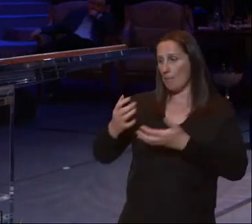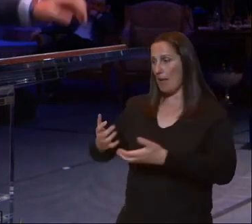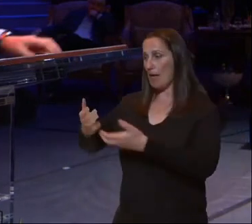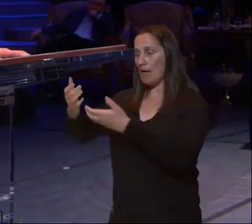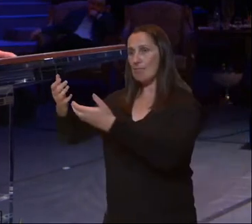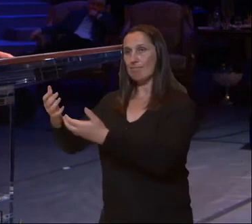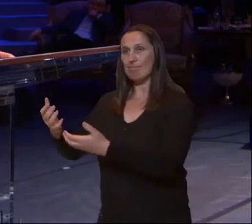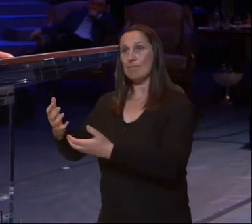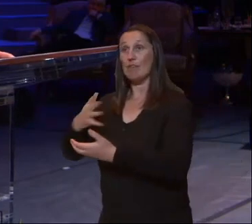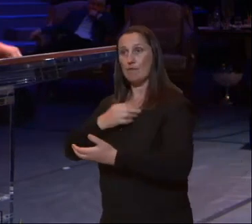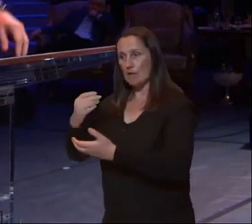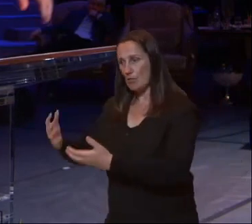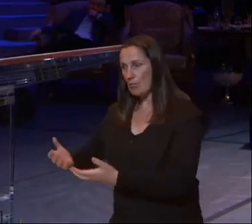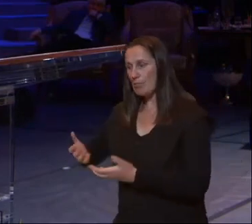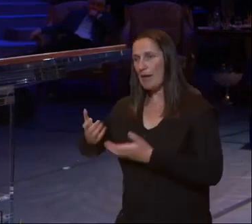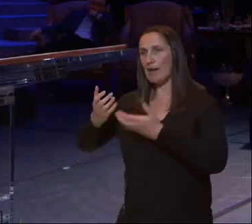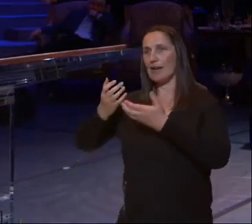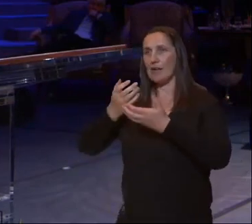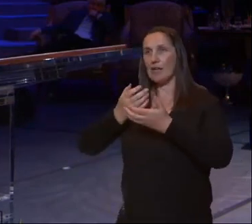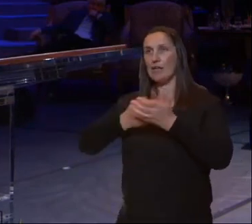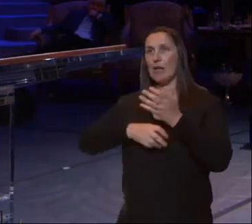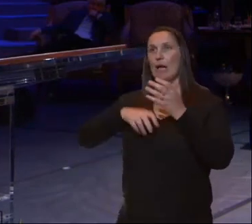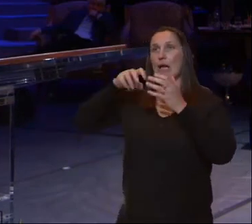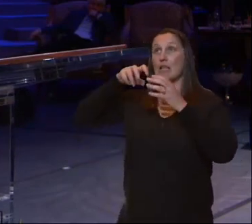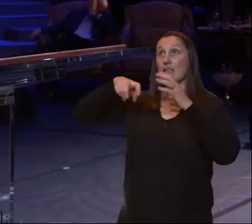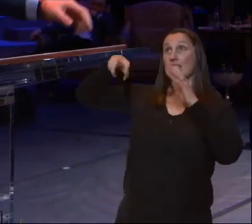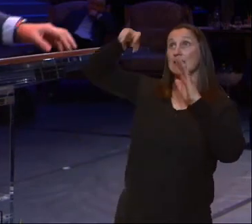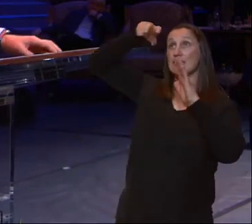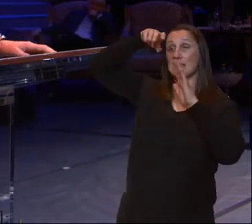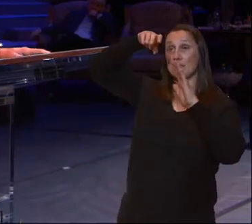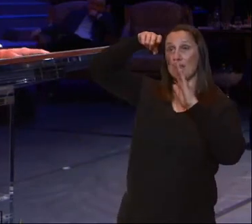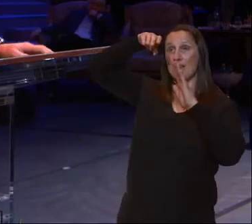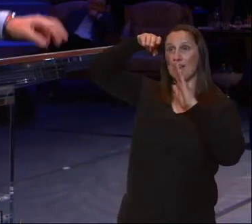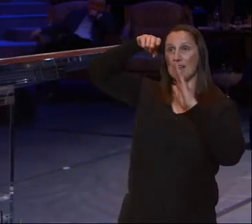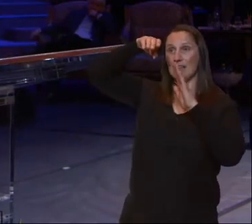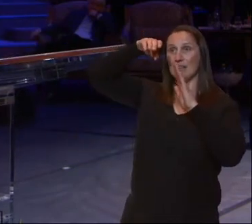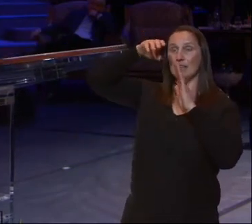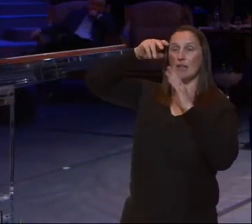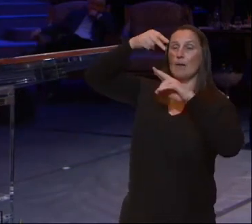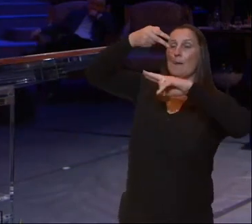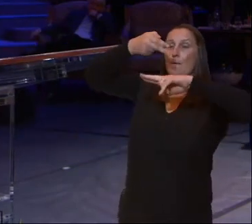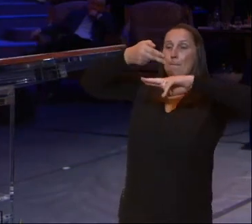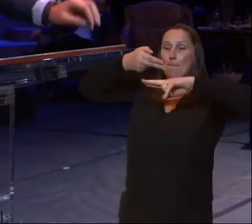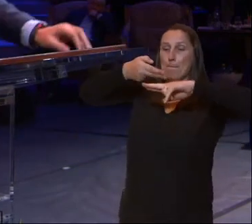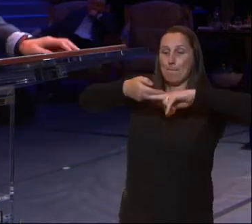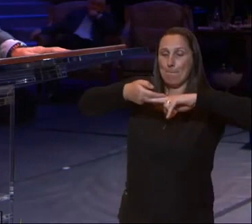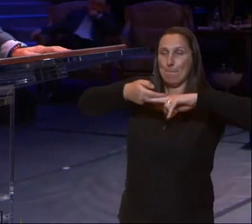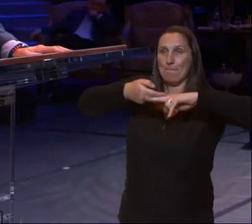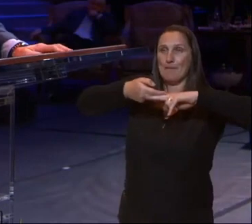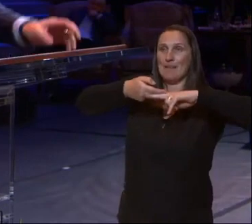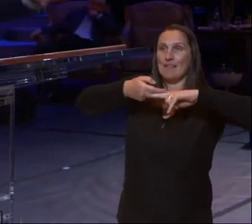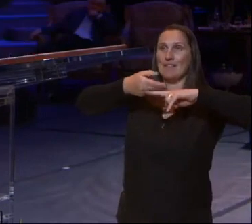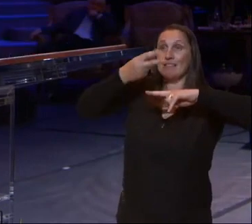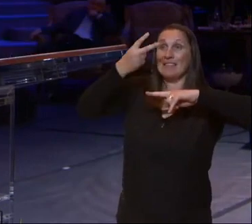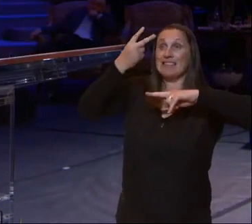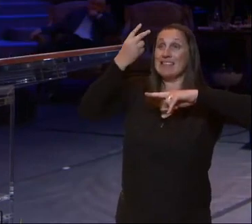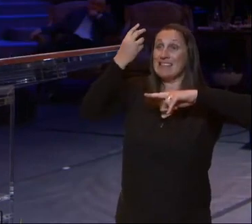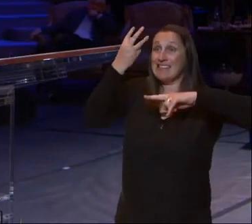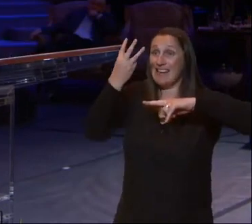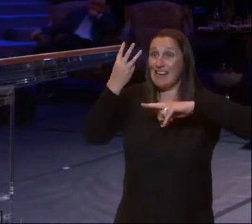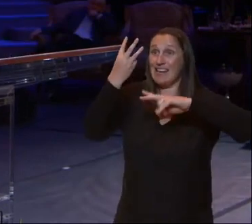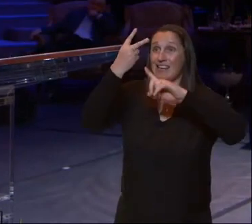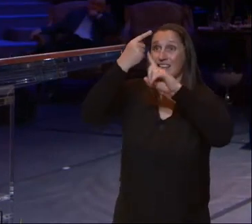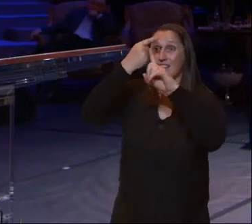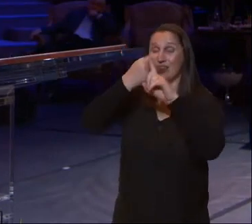andar de cima, se debruça sobre o menino 3 vezes. E naquele